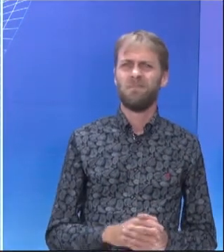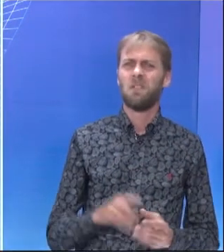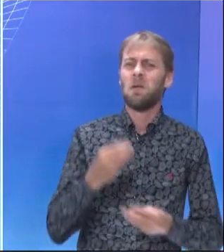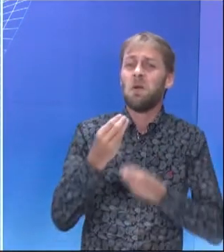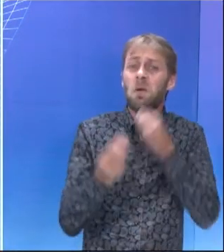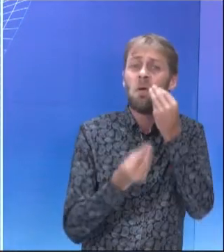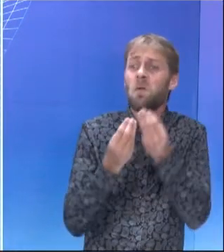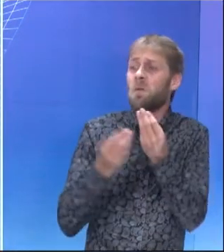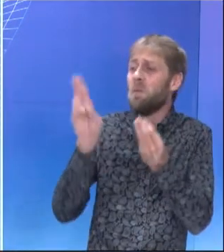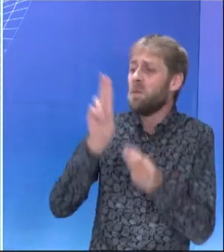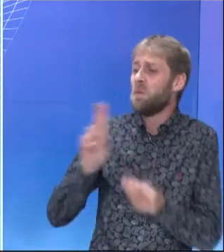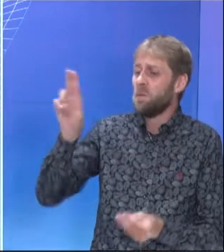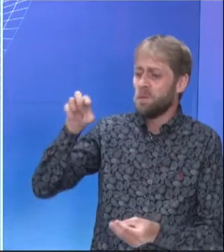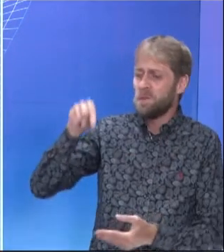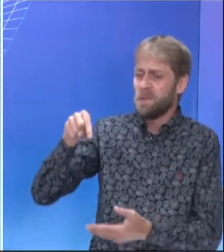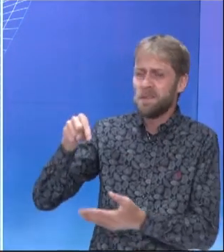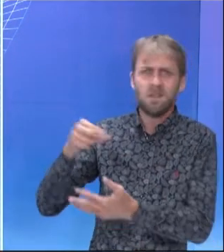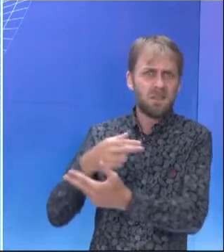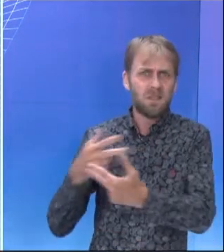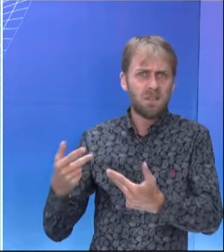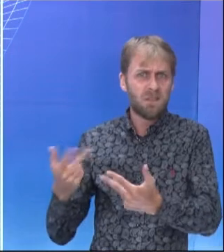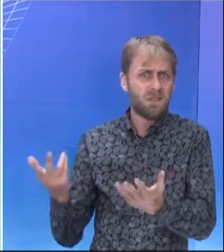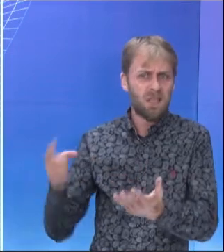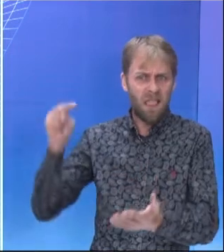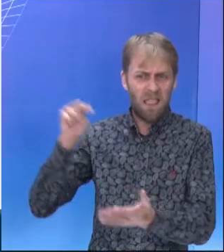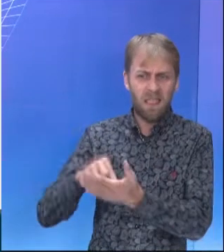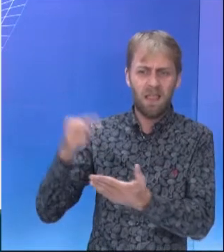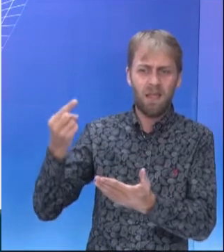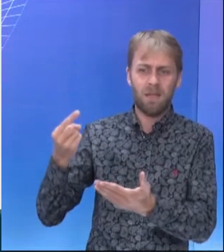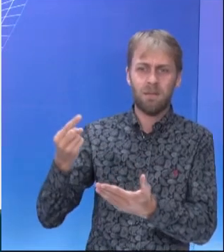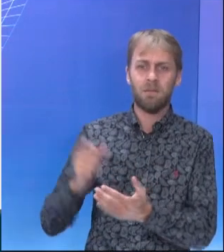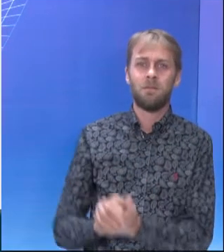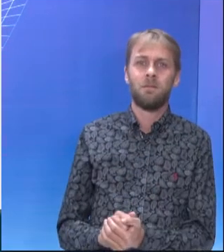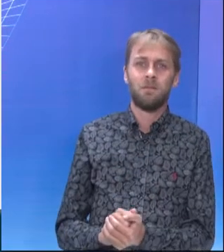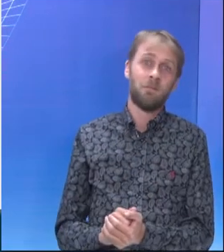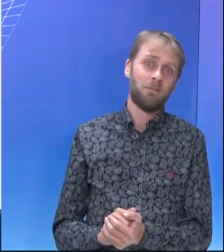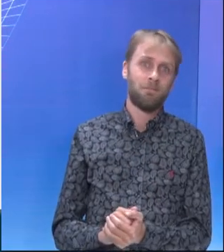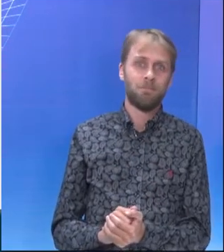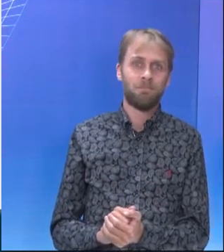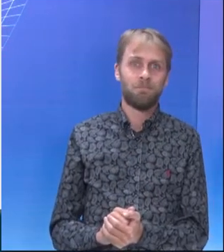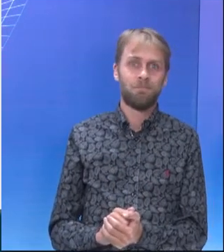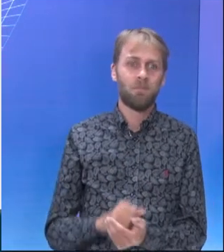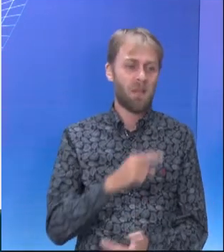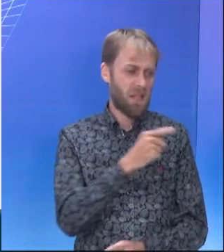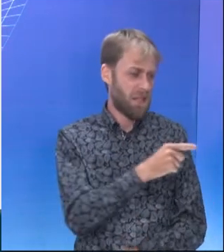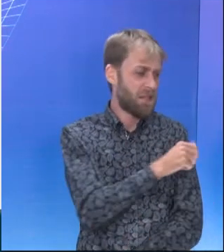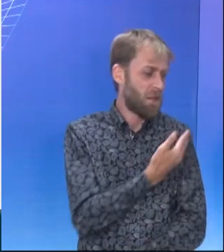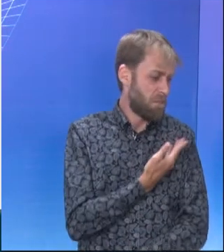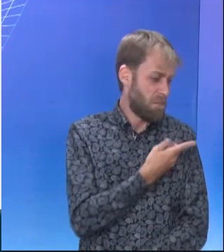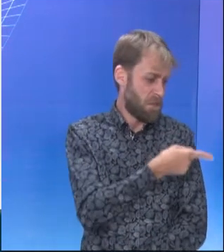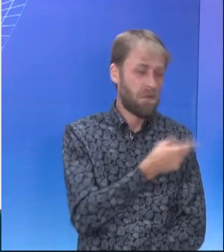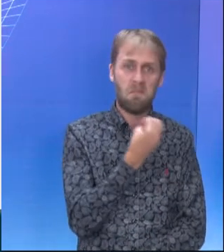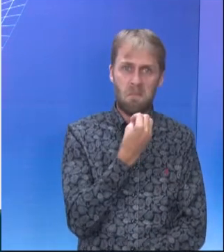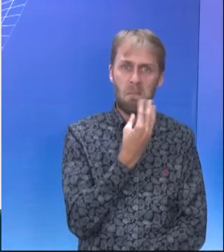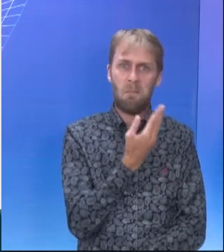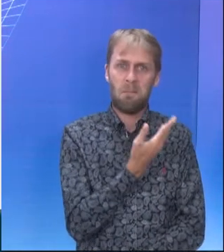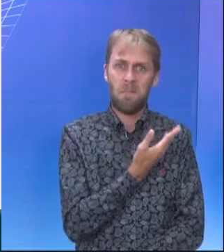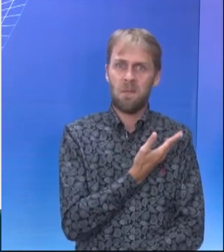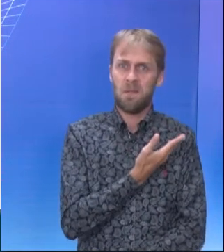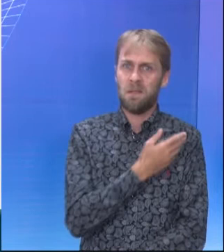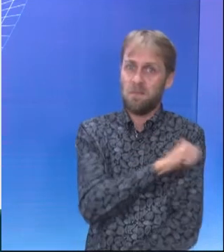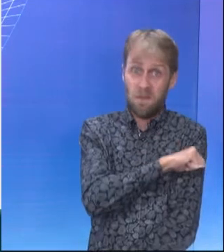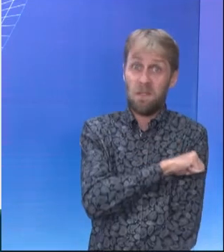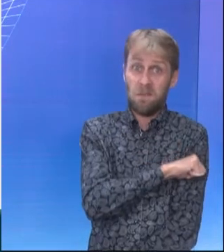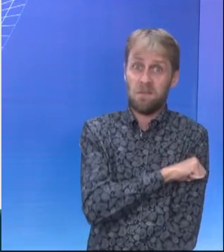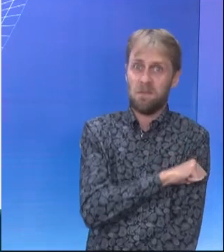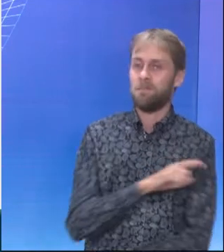liga essa coisa. Nada a ver, né? Duvidar que o colega possa se tornar um bom aluno. Nada